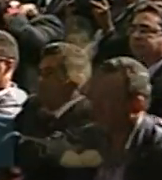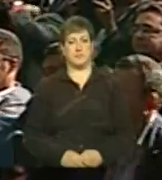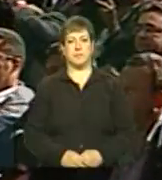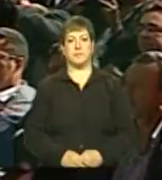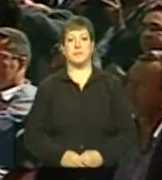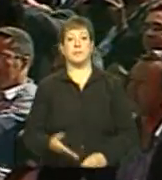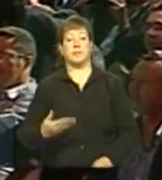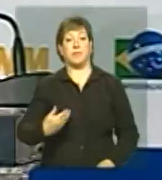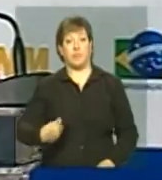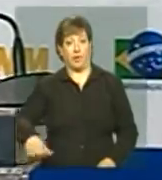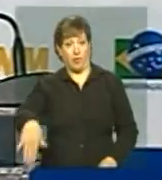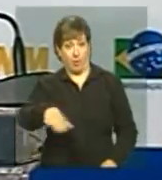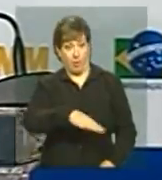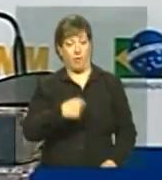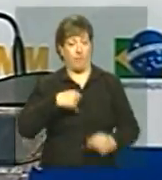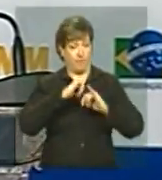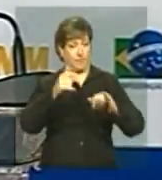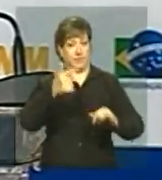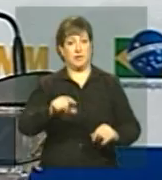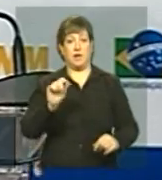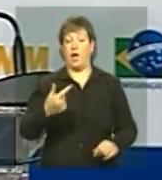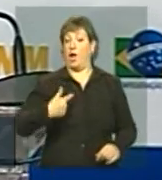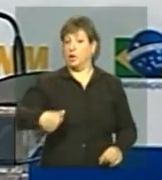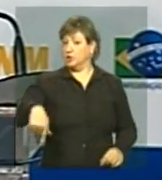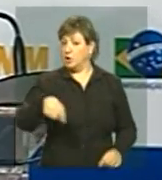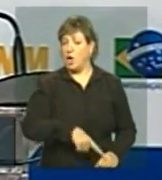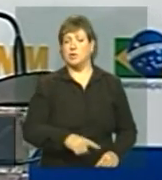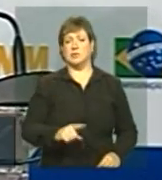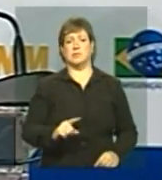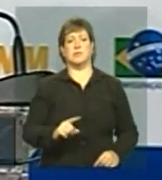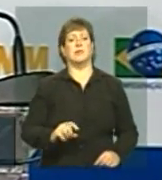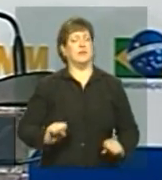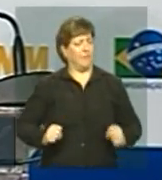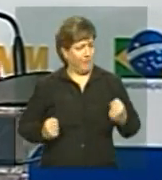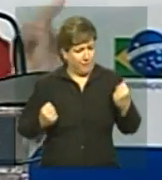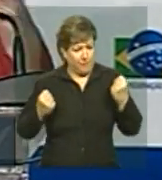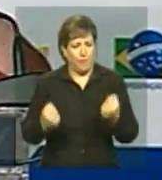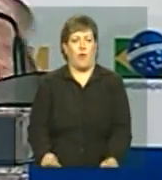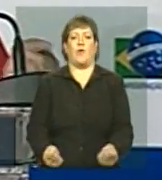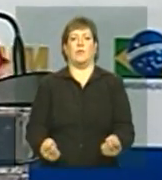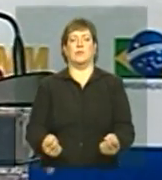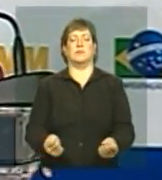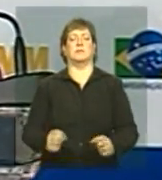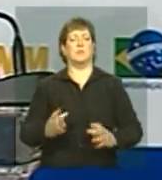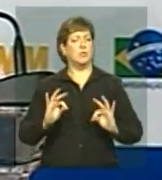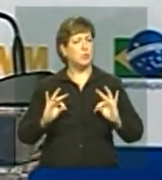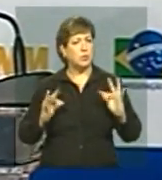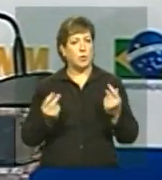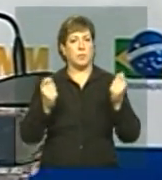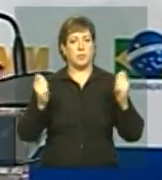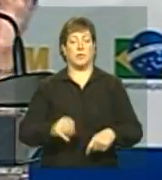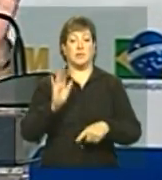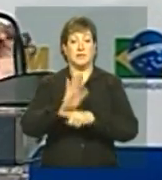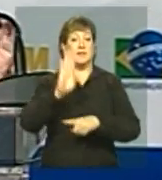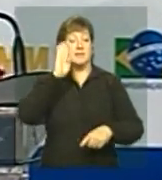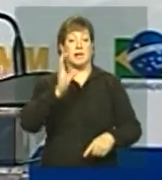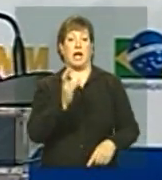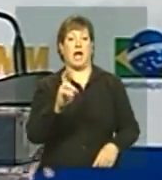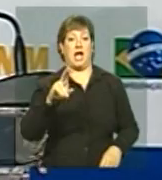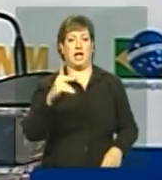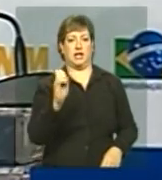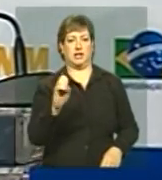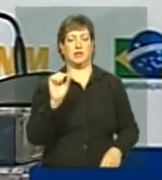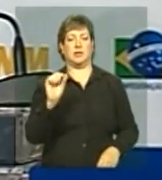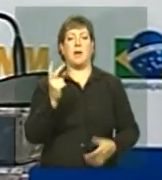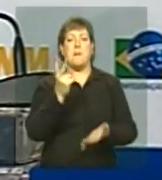Nós, vou repetir, não mediremos esforços com essas creches. Não terá em relação, é a mesma forma